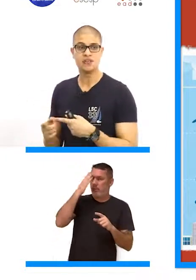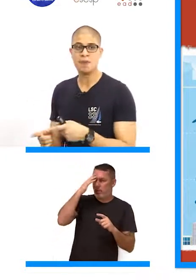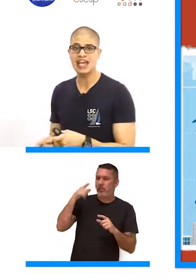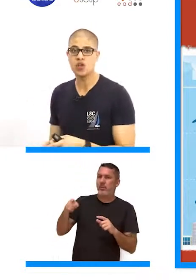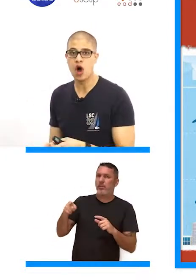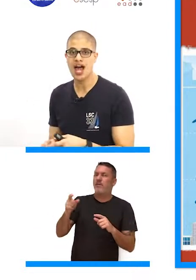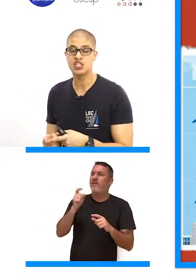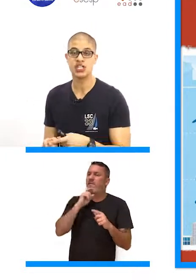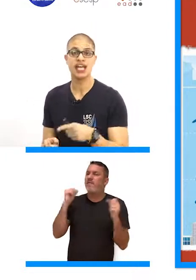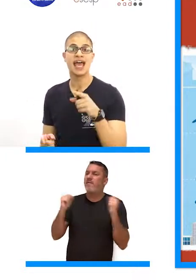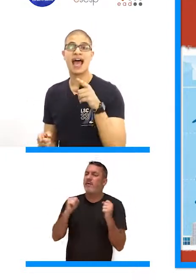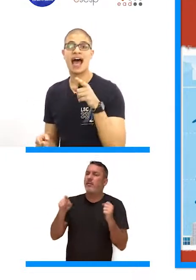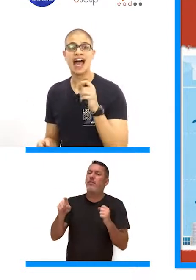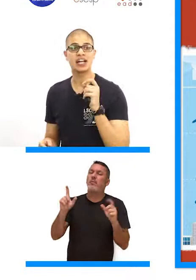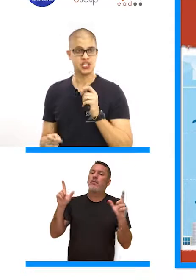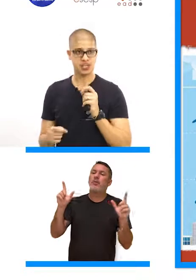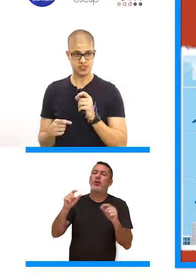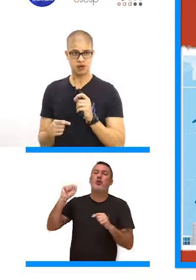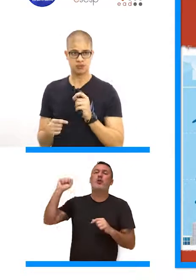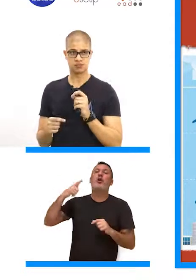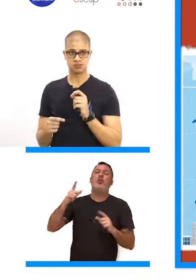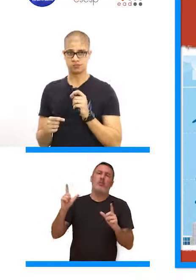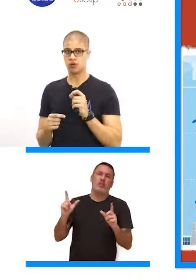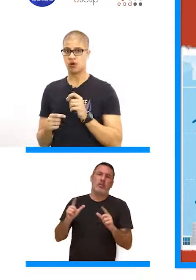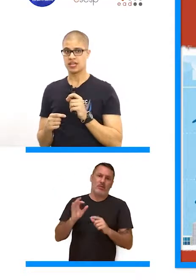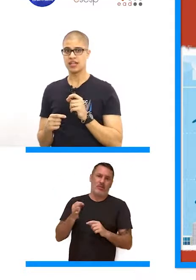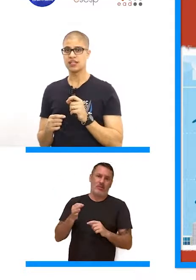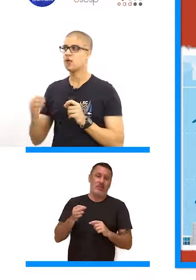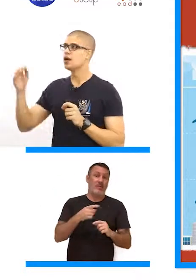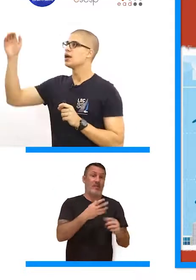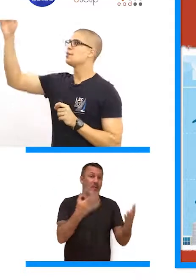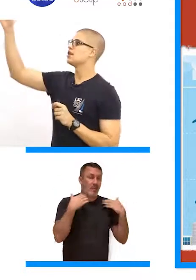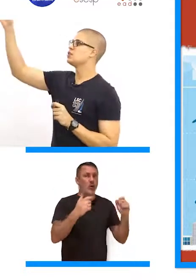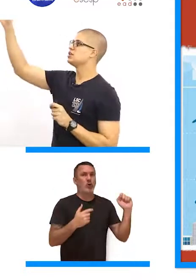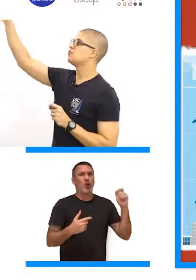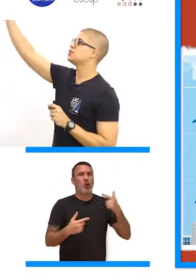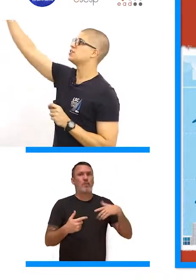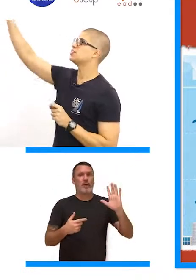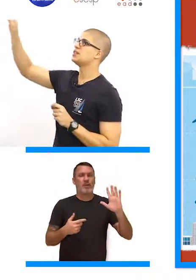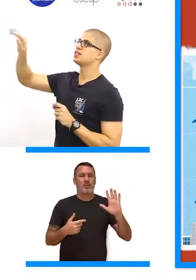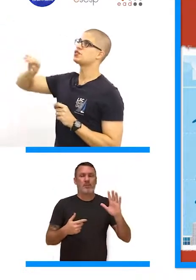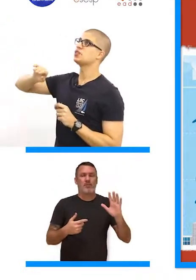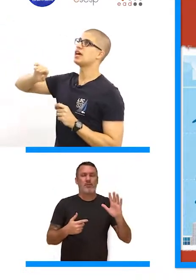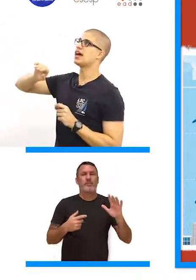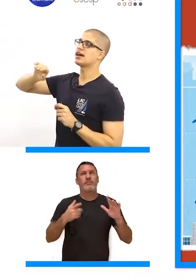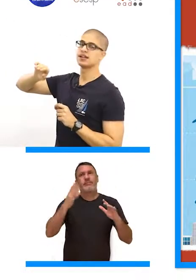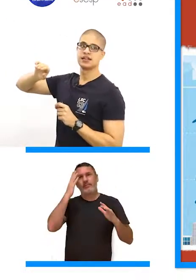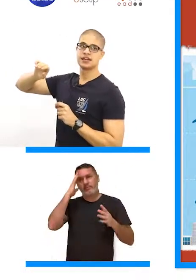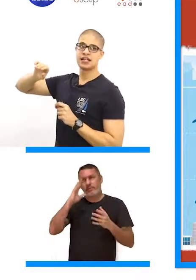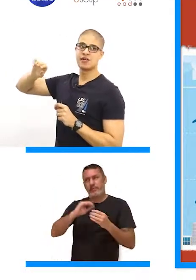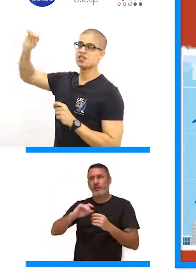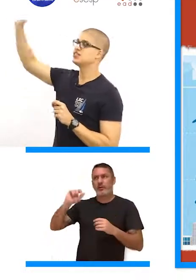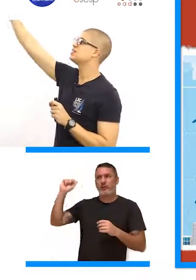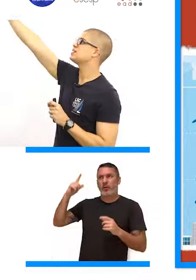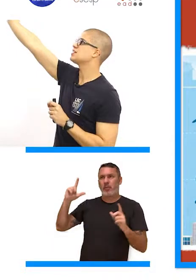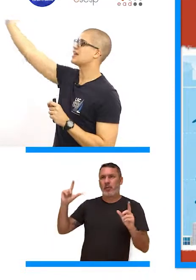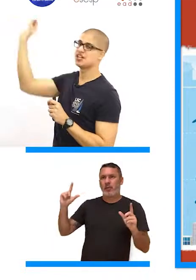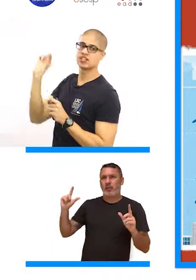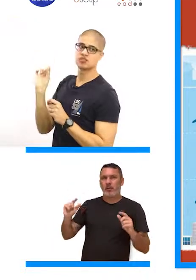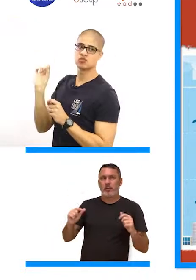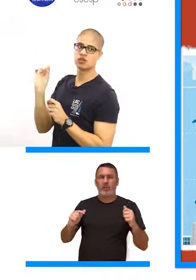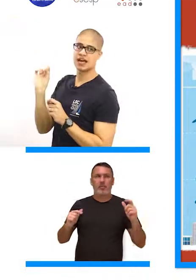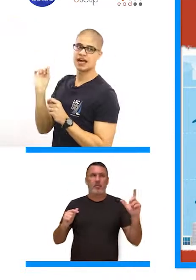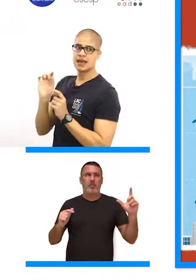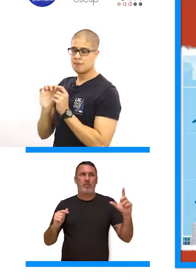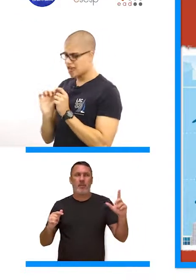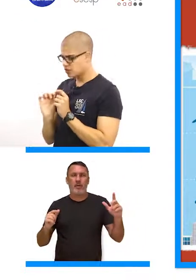um nível menor de radiação. Ok? Então, menor nível de incidência solar, claro, de incidência da